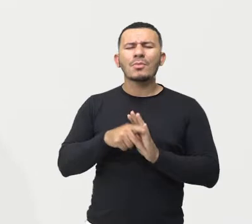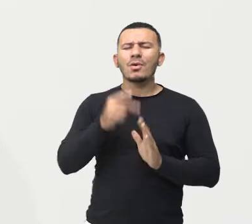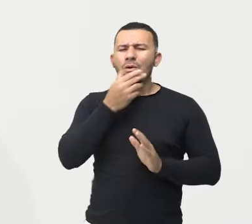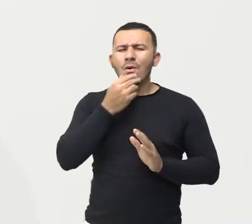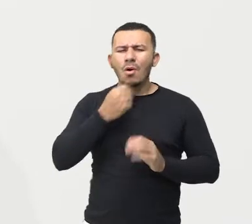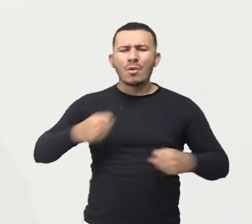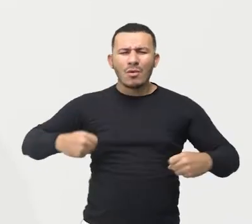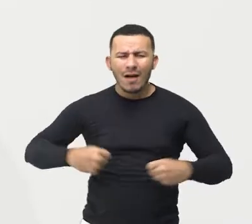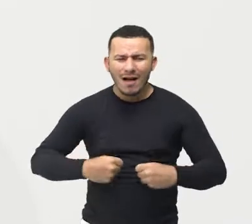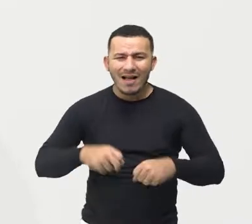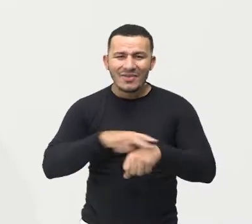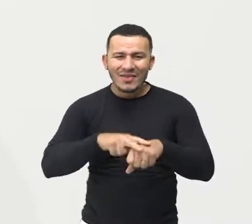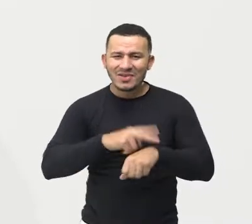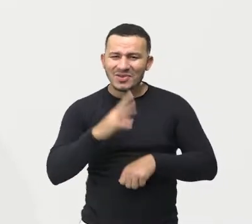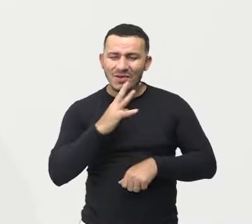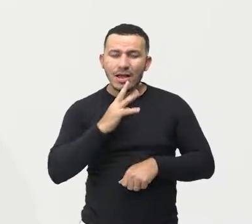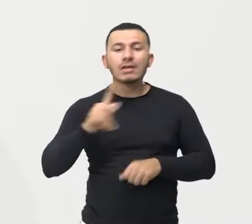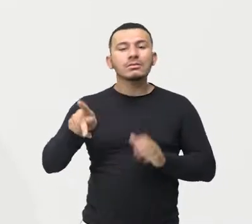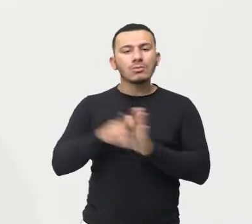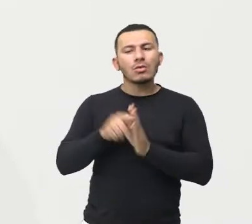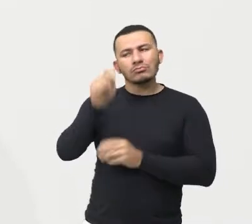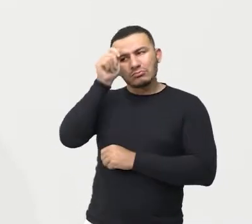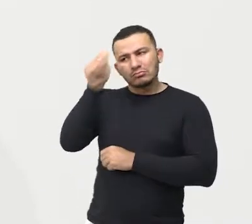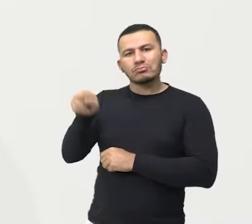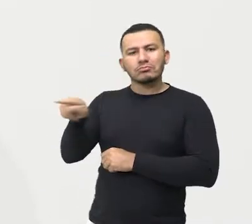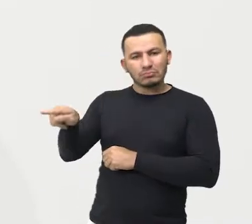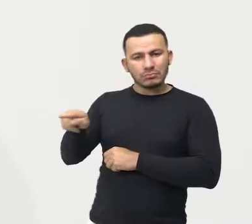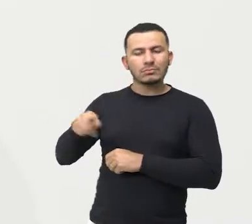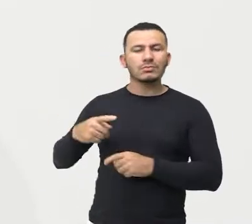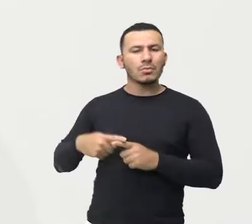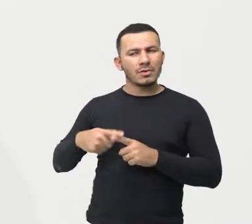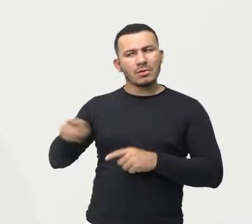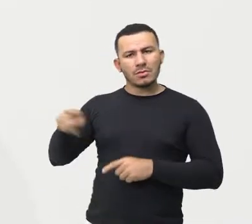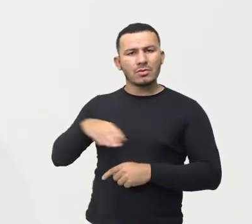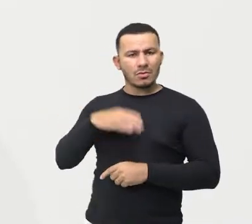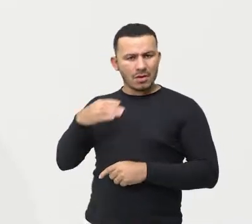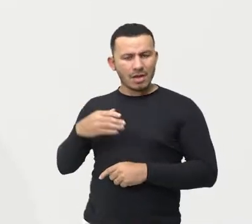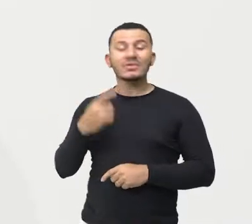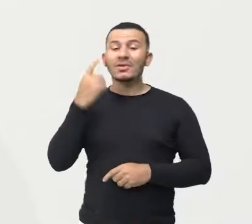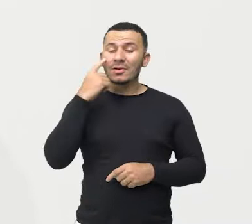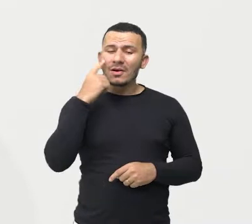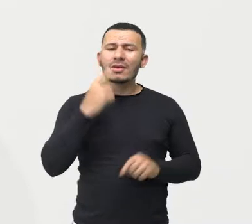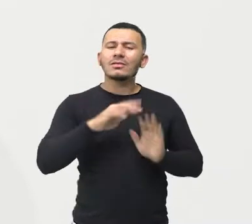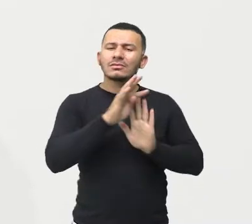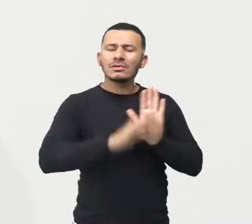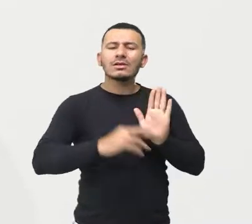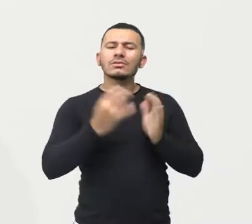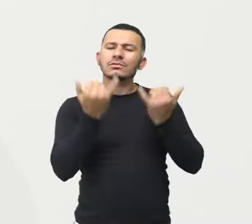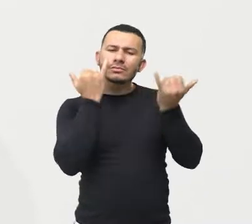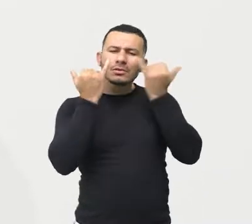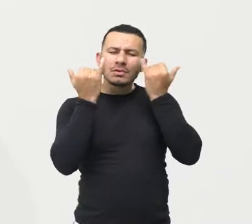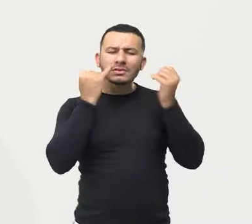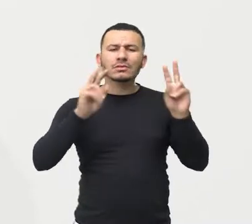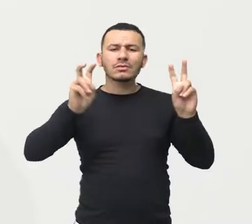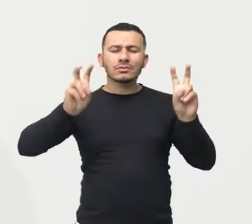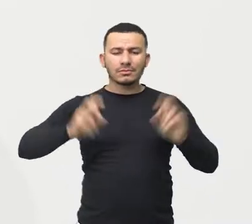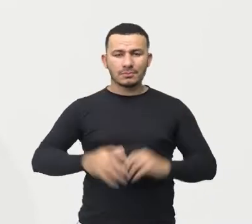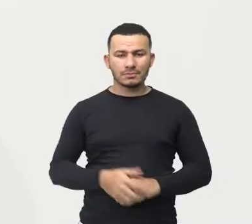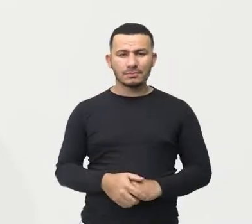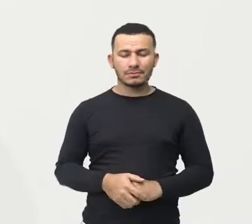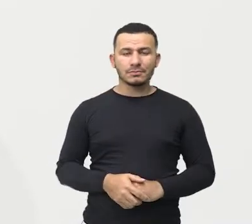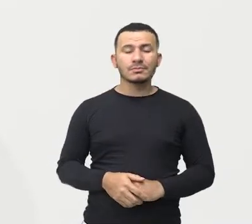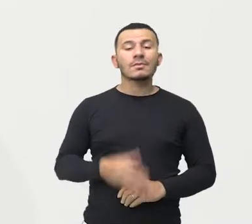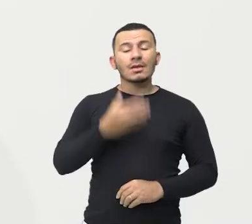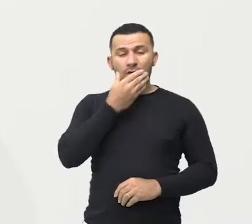em Os Vingadores. E aí vamos saber o que o nosso texto traz de informações sobre este fato.